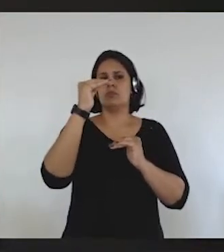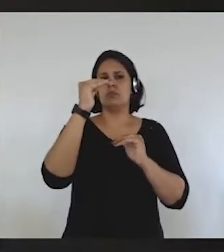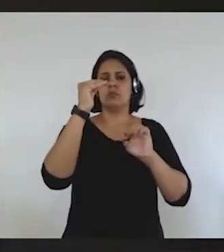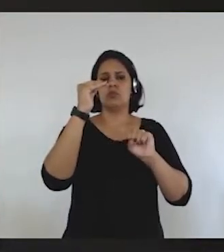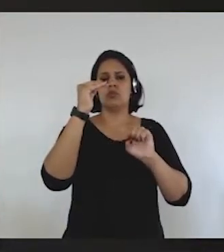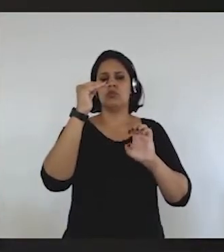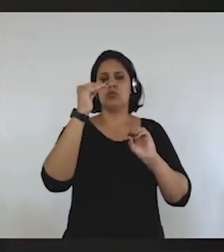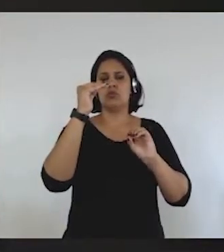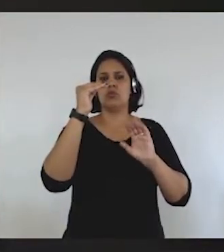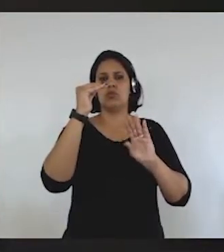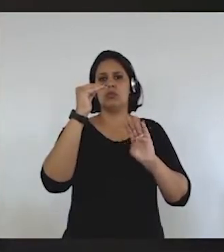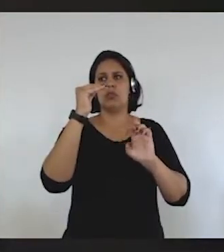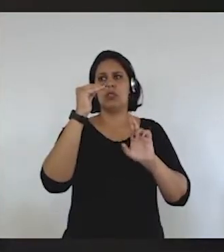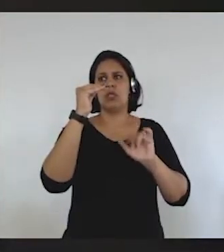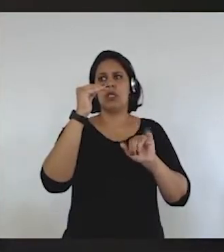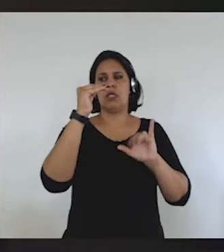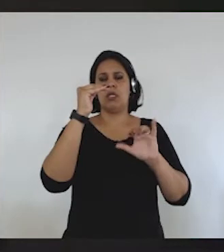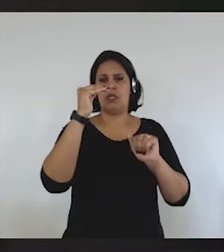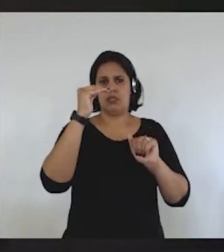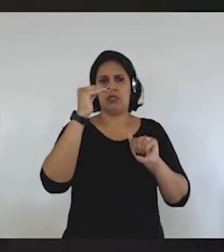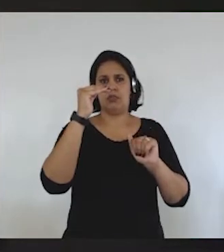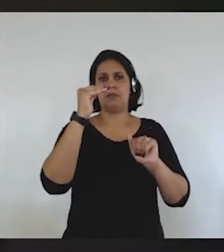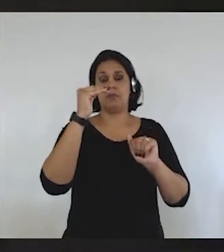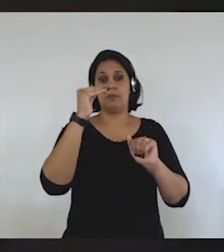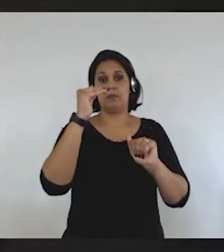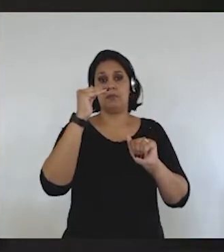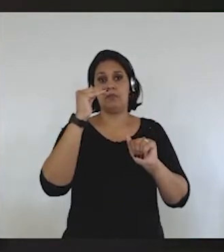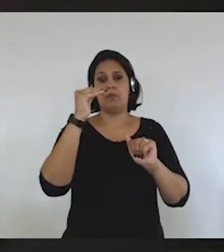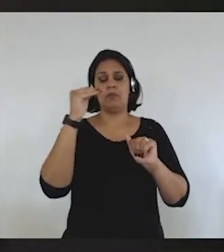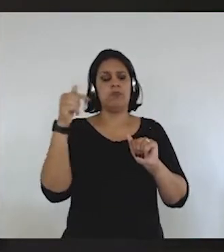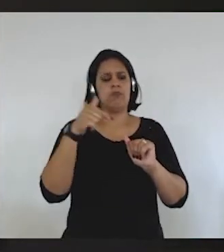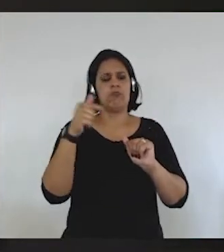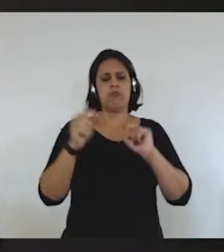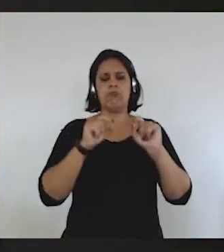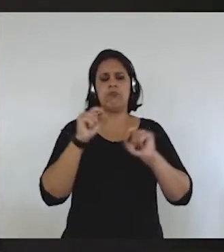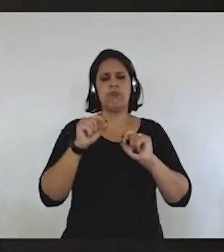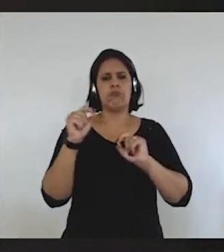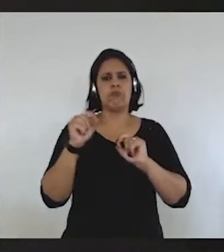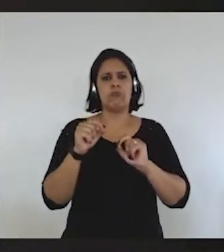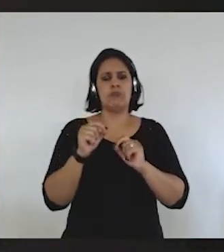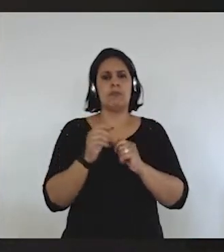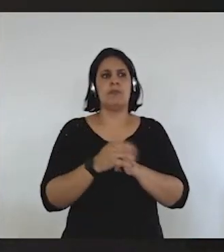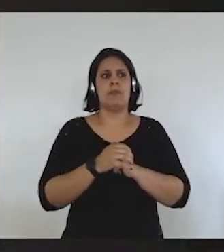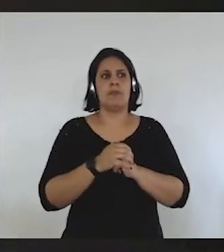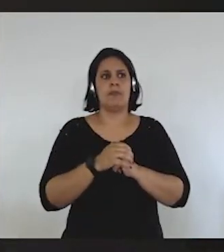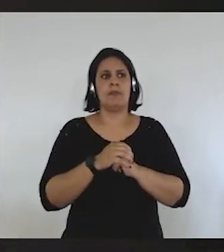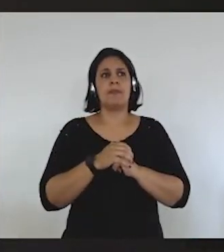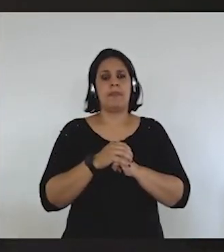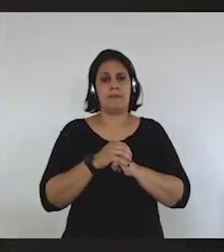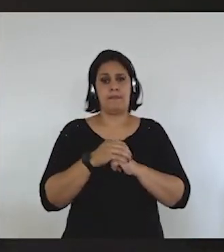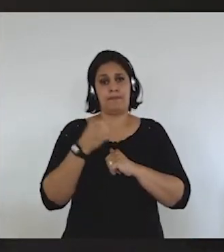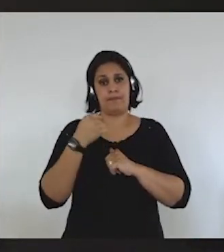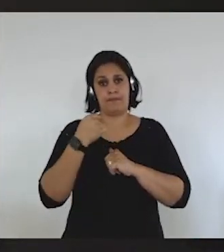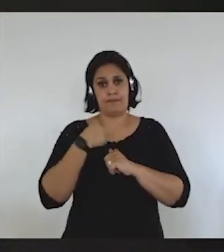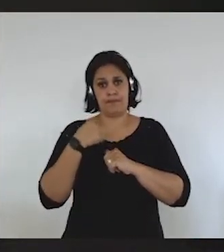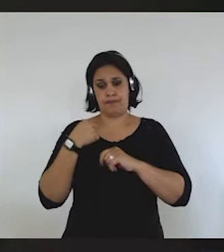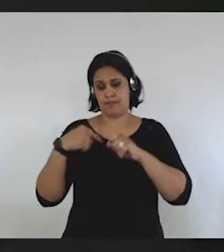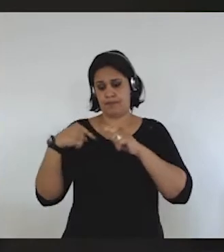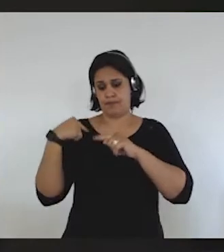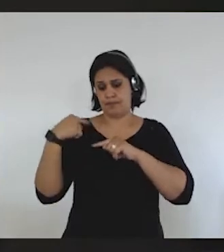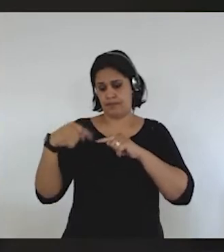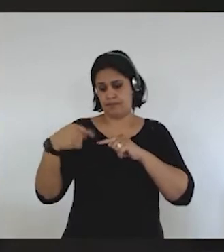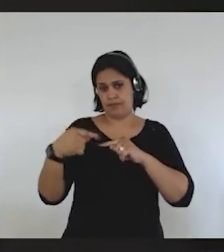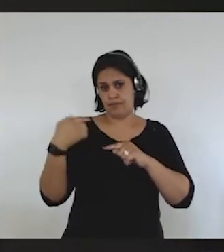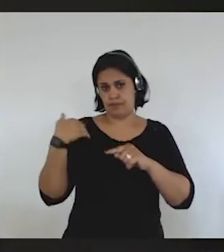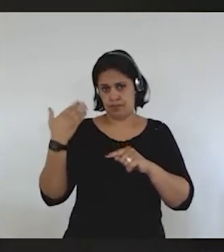as implicações que o reconhecimento da soberania trazem, né? Eu sou da geração que viu